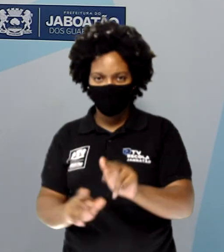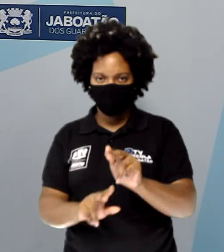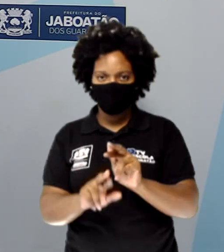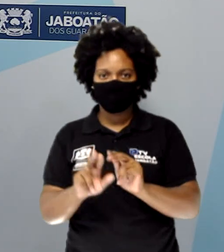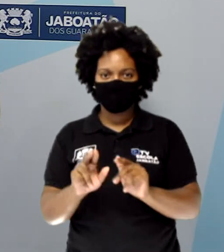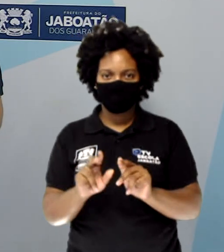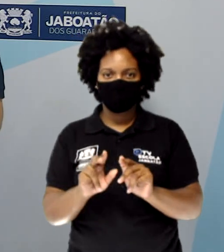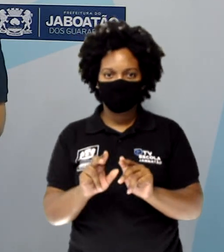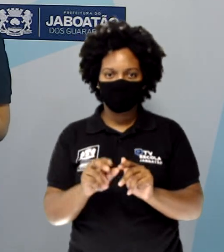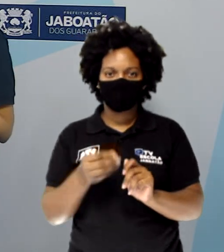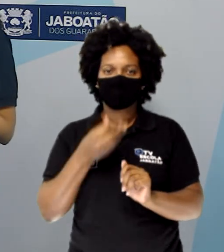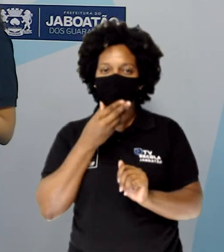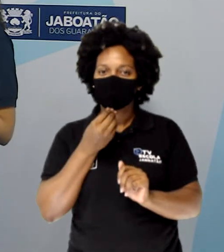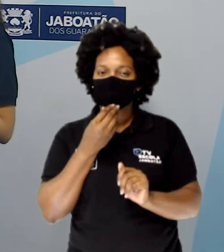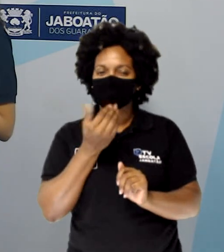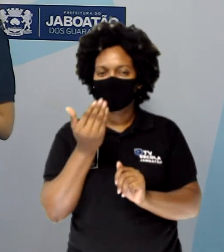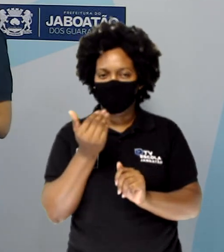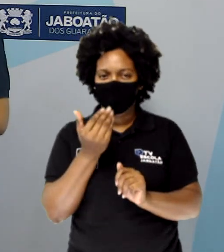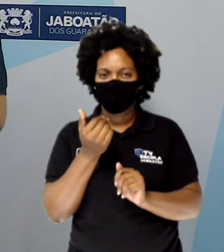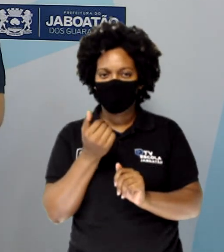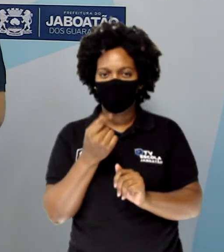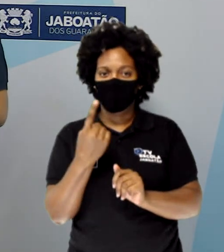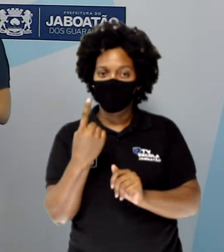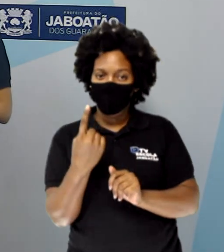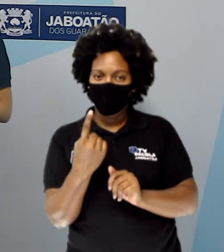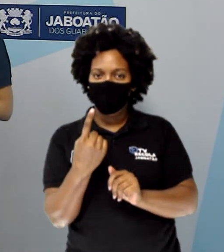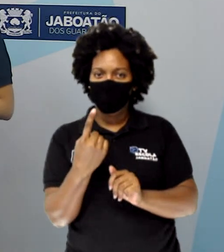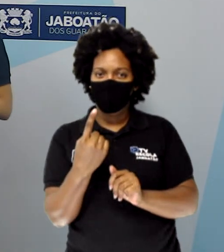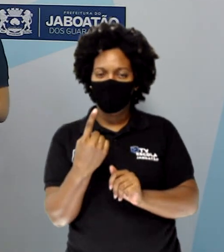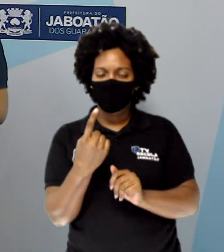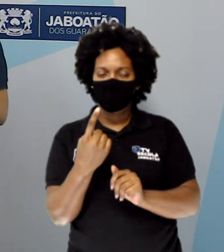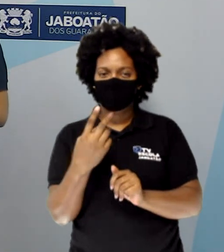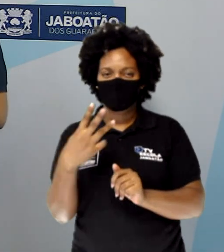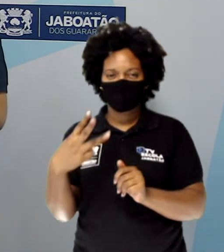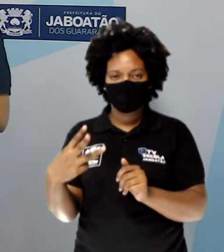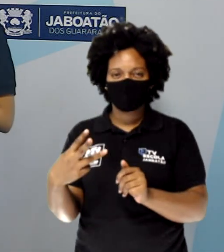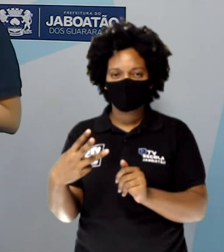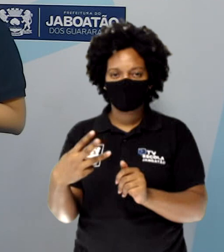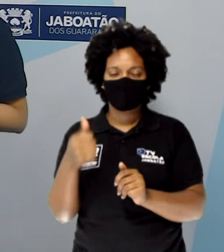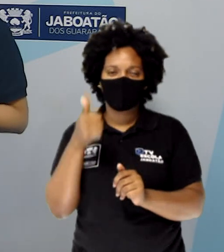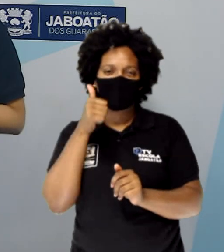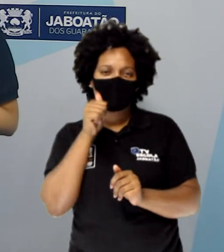ali que Mateus consumiu, né? Comeu uma das 3 partes e Mônica